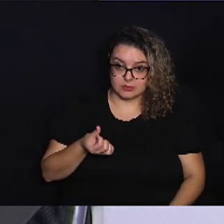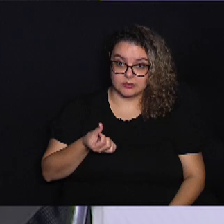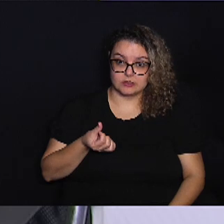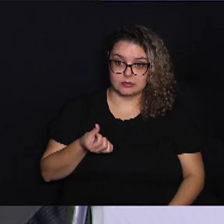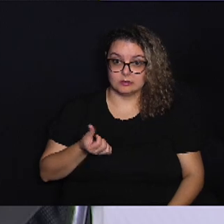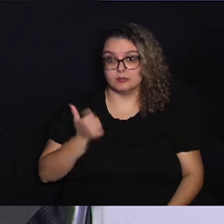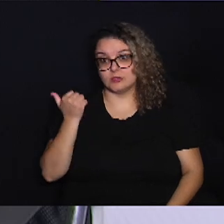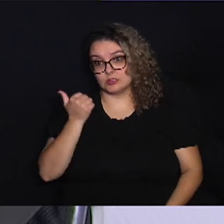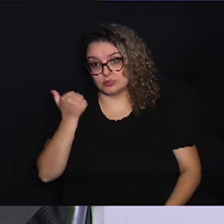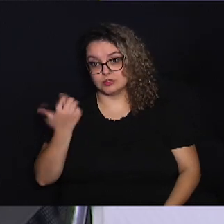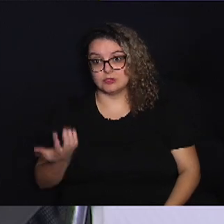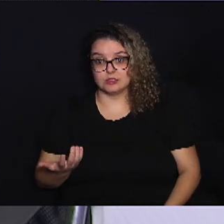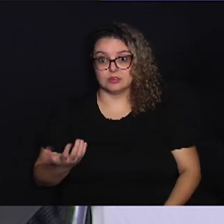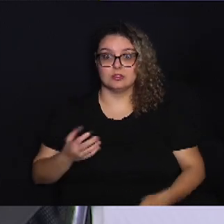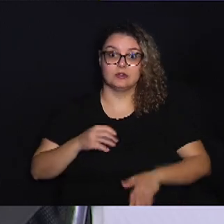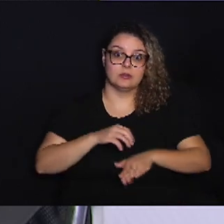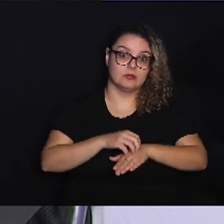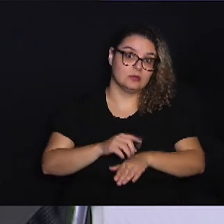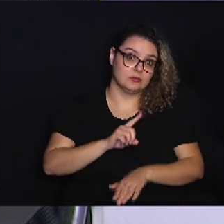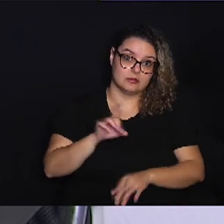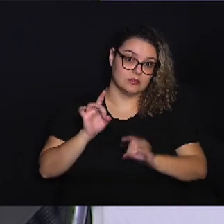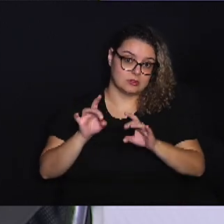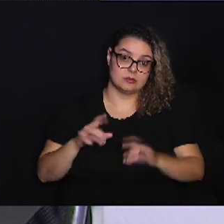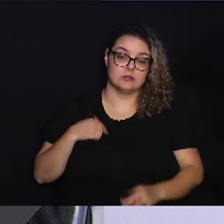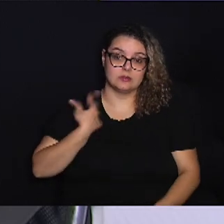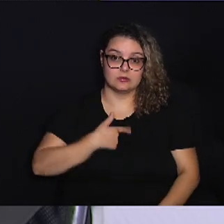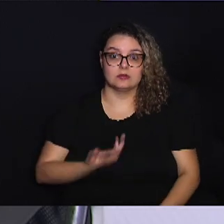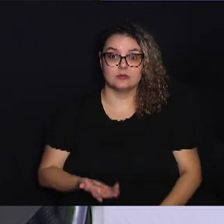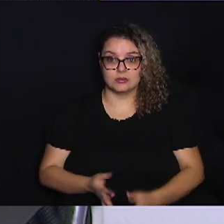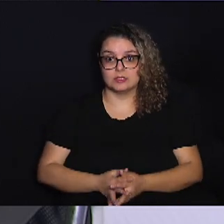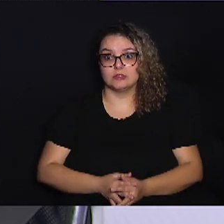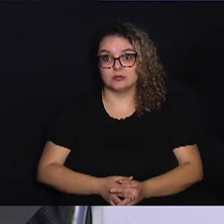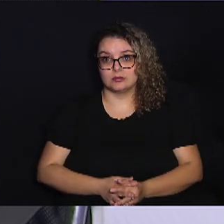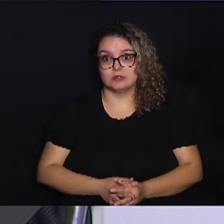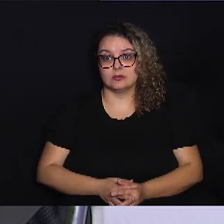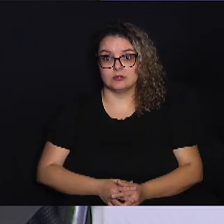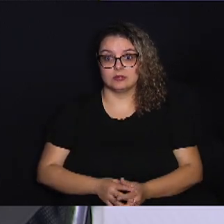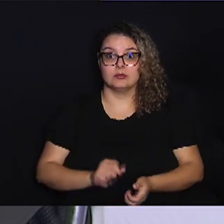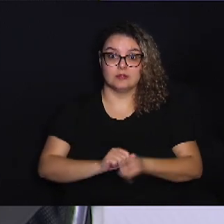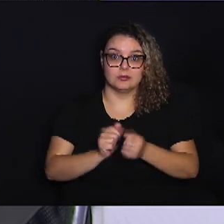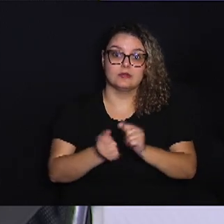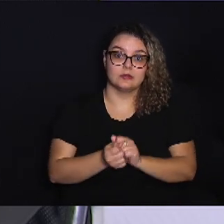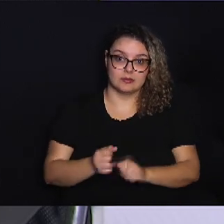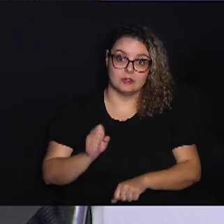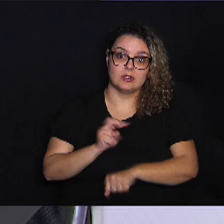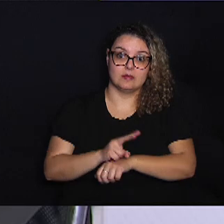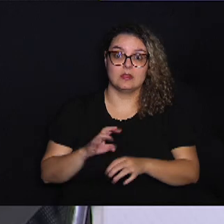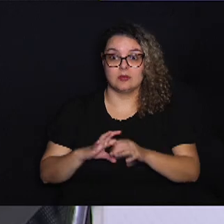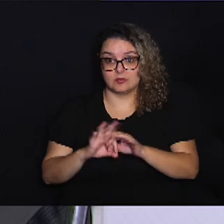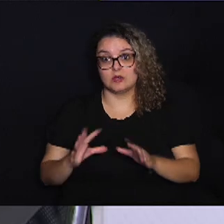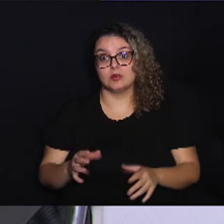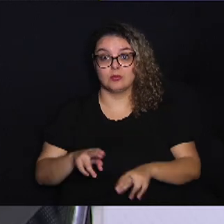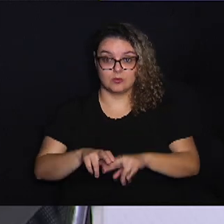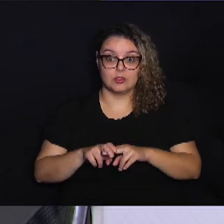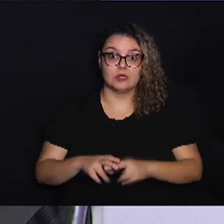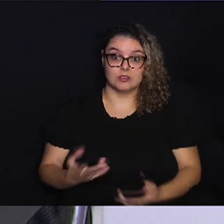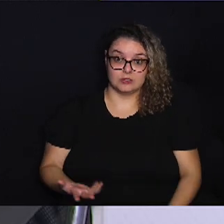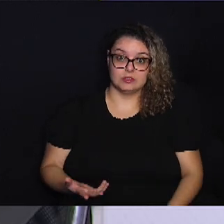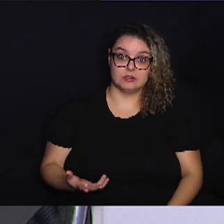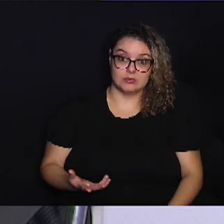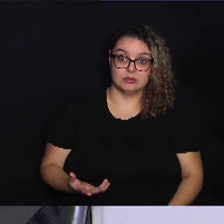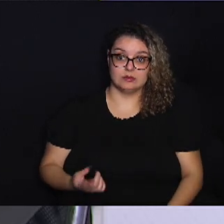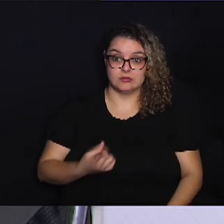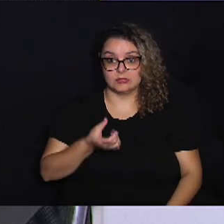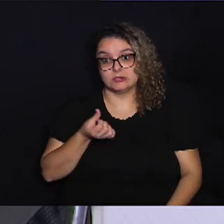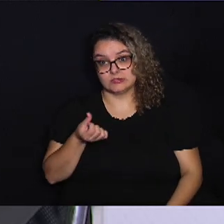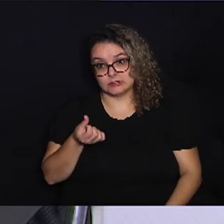carona, né? Porque o ônibus não era exclusivo nosso. Então a gente tinha que adaptar as vagas disponíveis. Então por isso que foi um número quebrado,